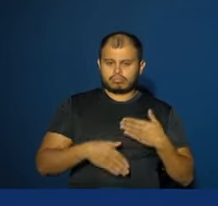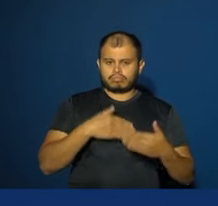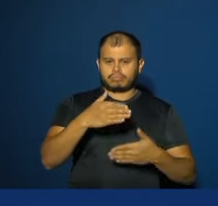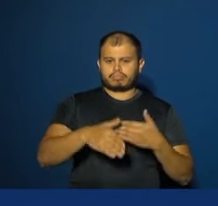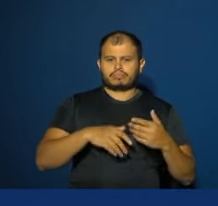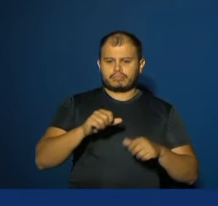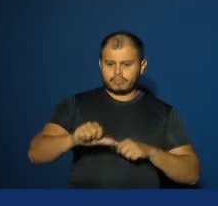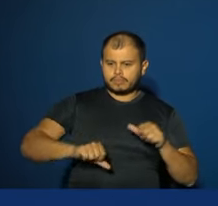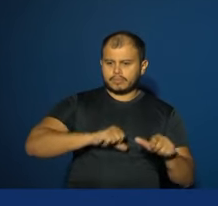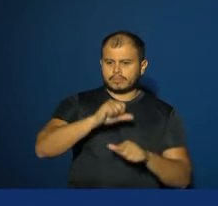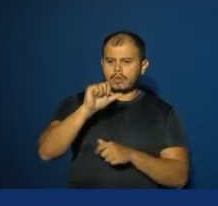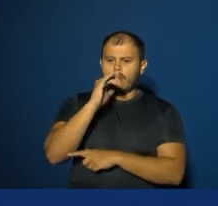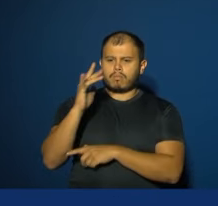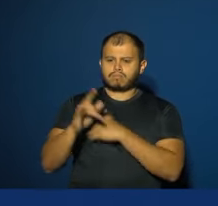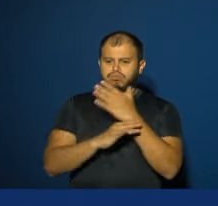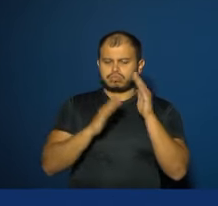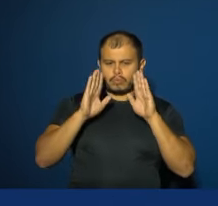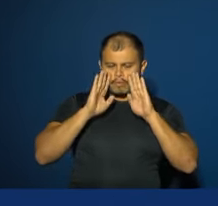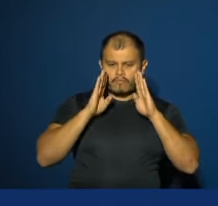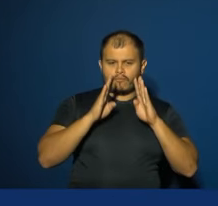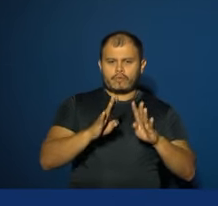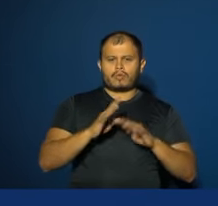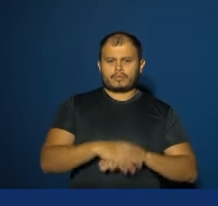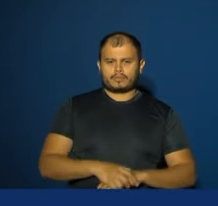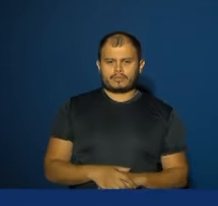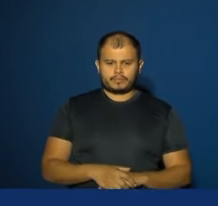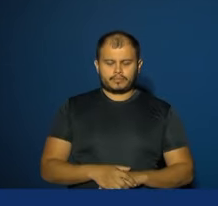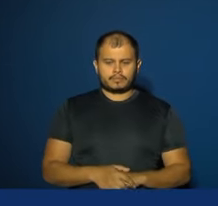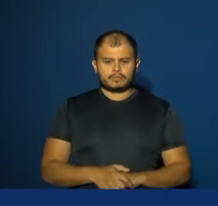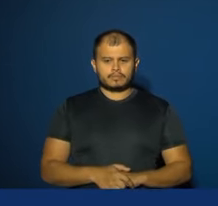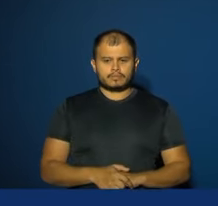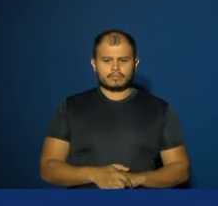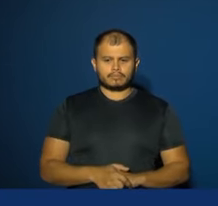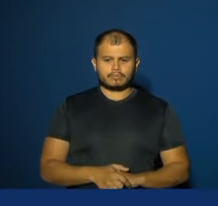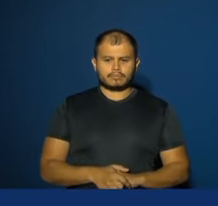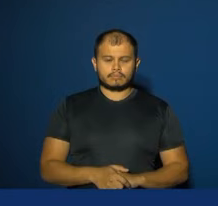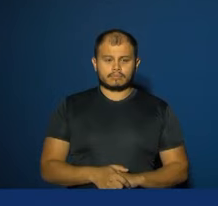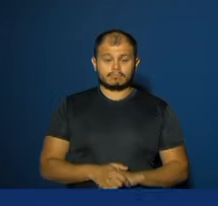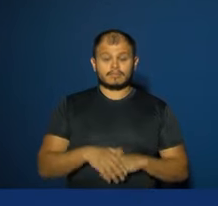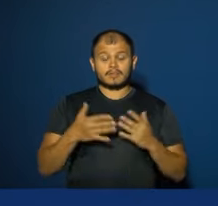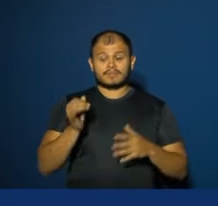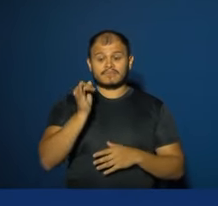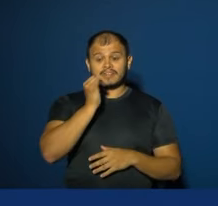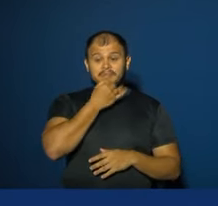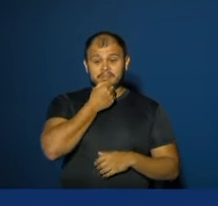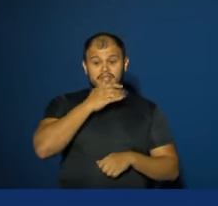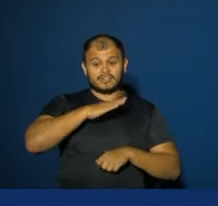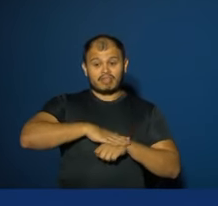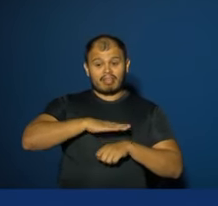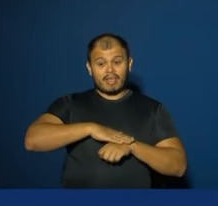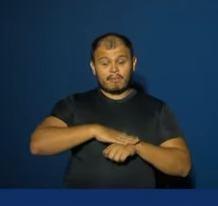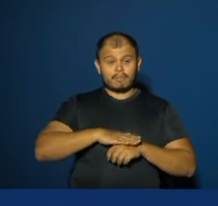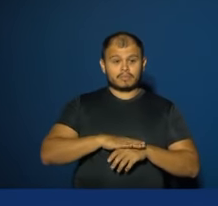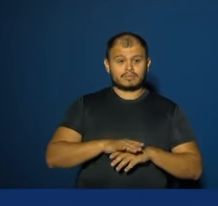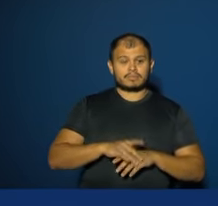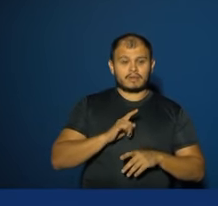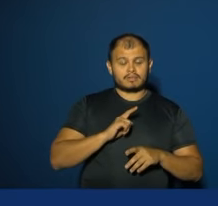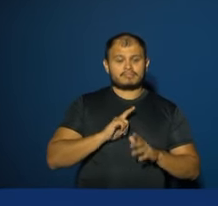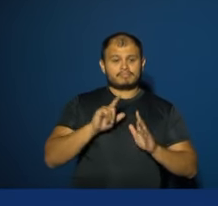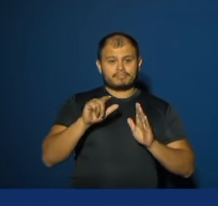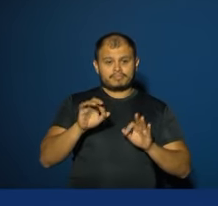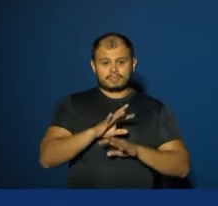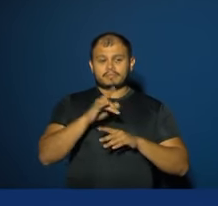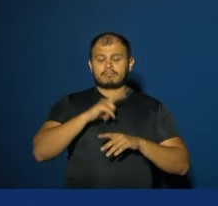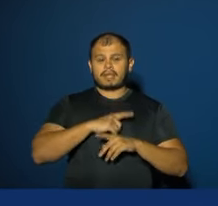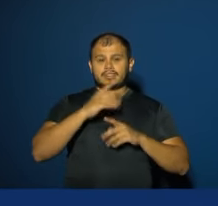ecológica que eu acho que também é um é um aspecto que todos nós estamos sensibilizados senhores Infelizmente o tempo nos cobra aqui mas queria novamente em nome do BTG